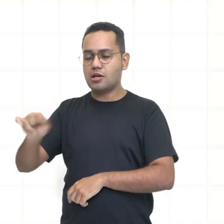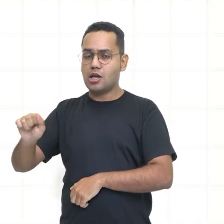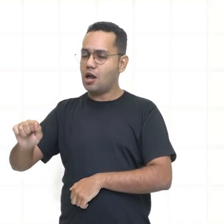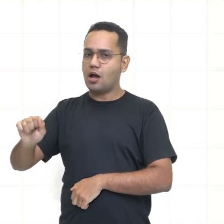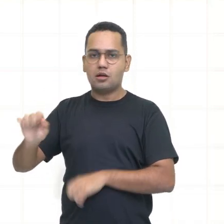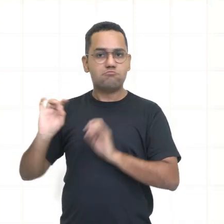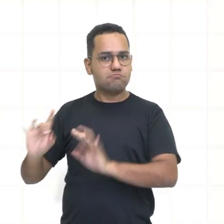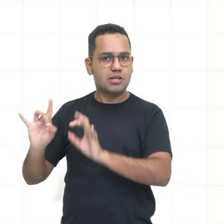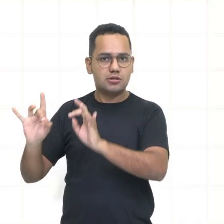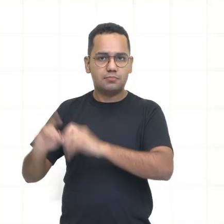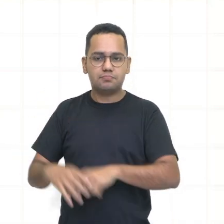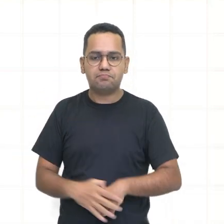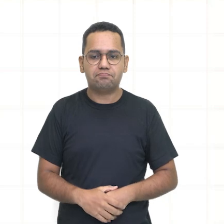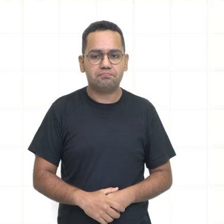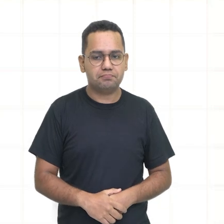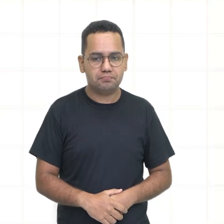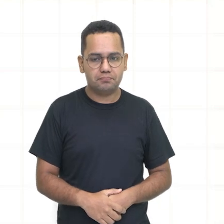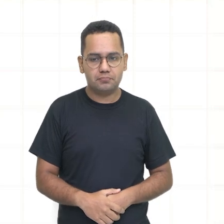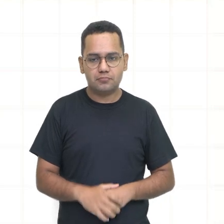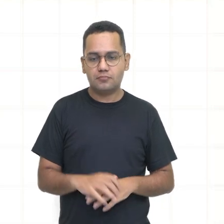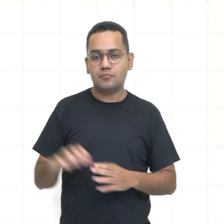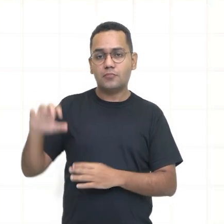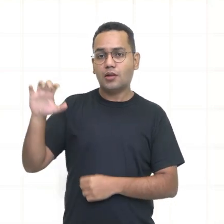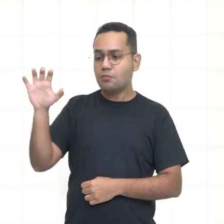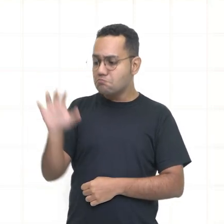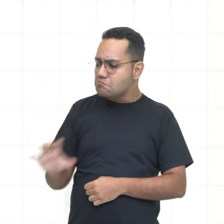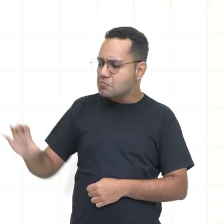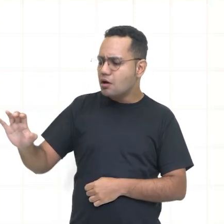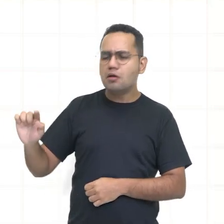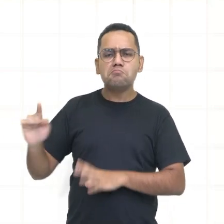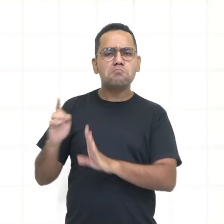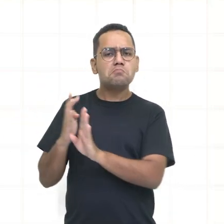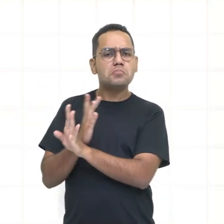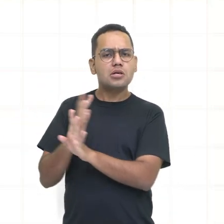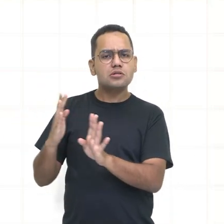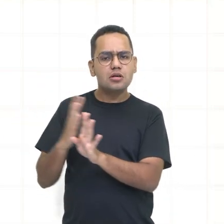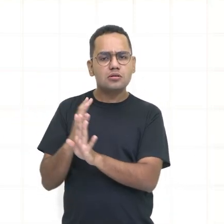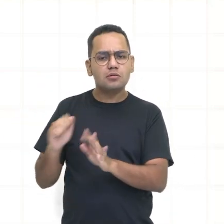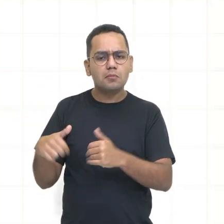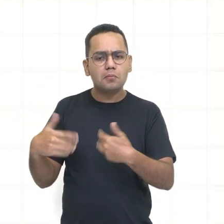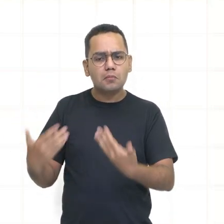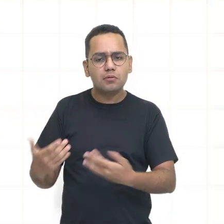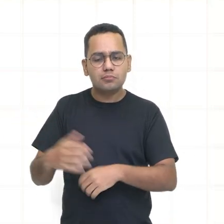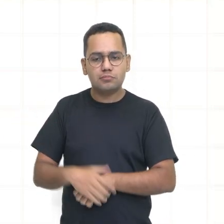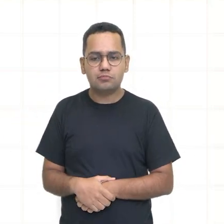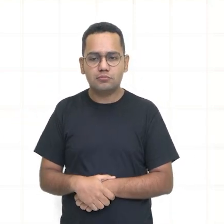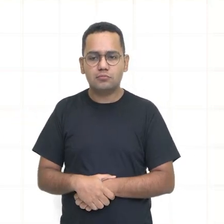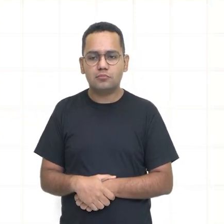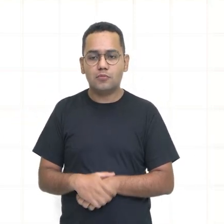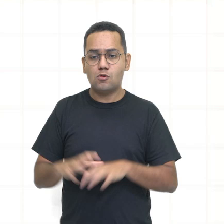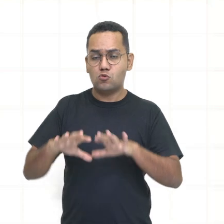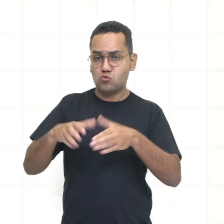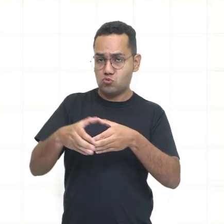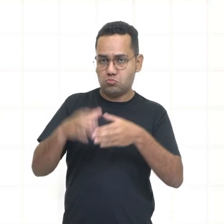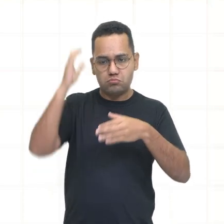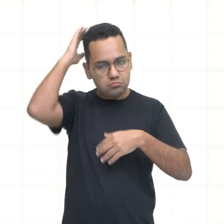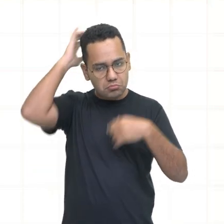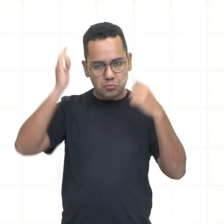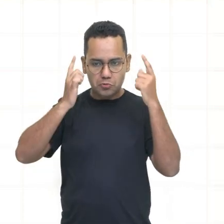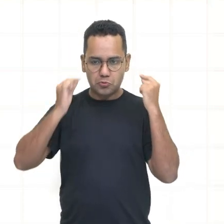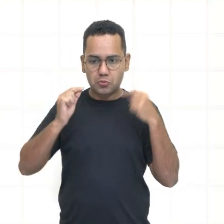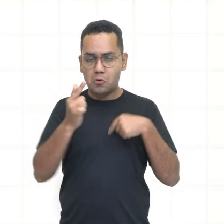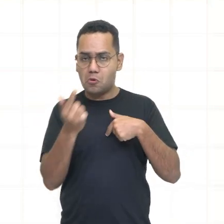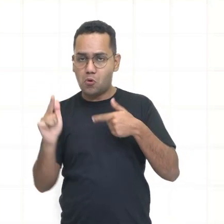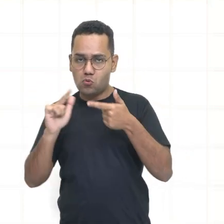teremos também a questão da perseguição. Quem era perseguido nesse sistema? Tanto os migrantes judeus, quanto